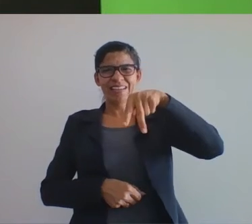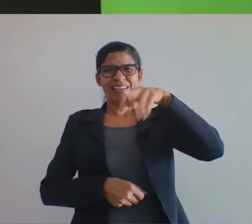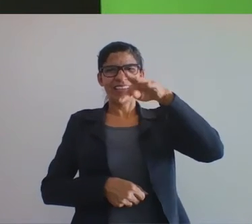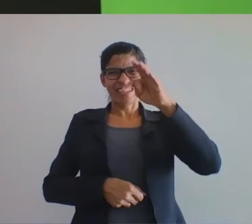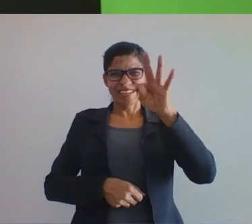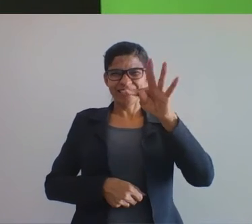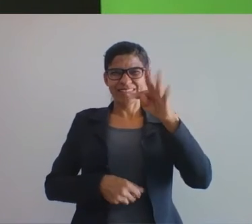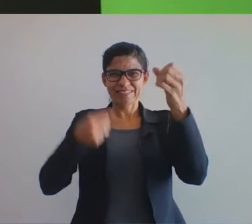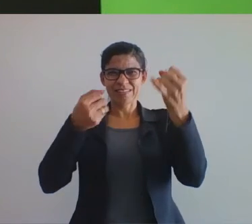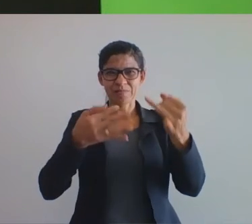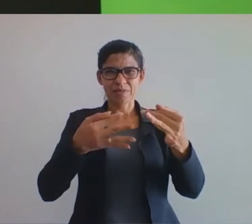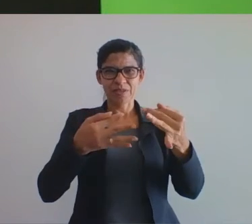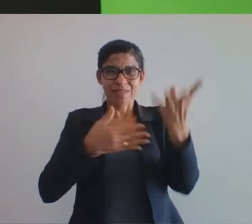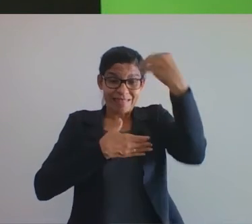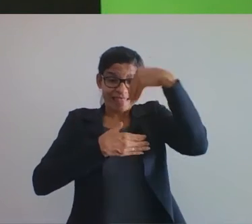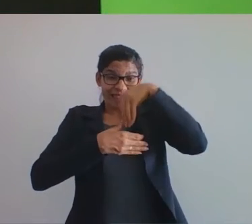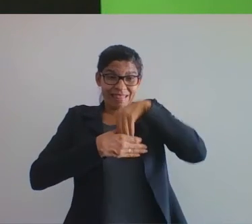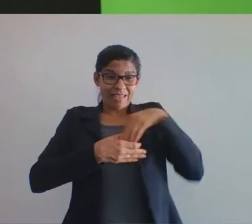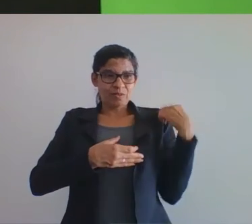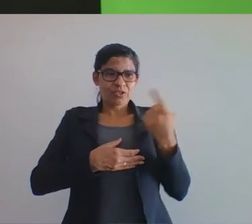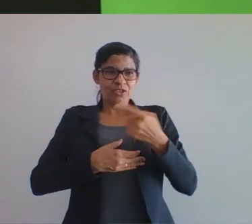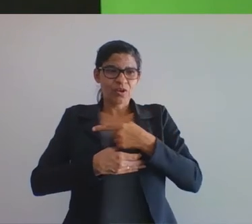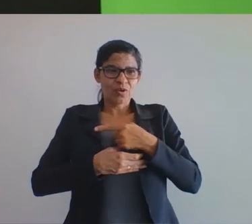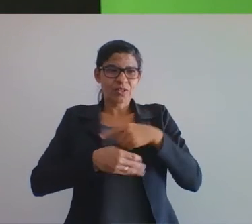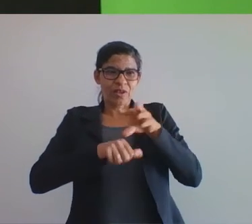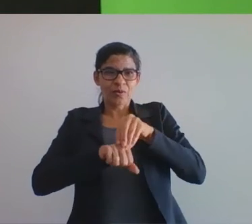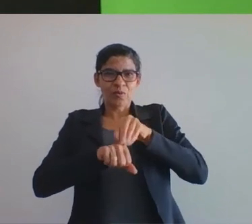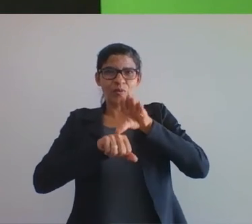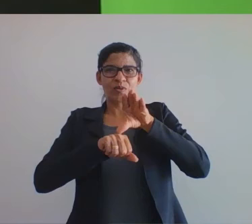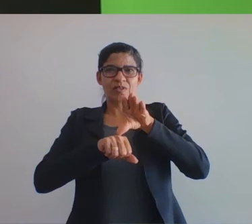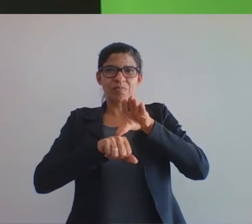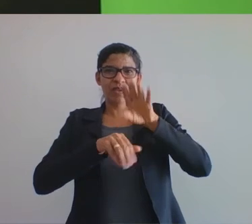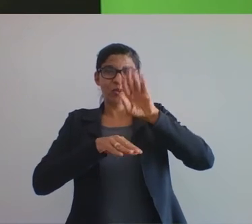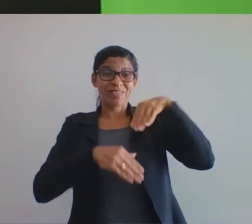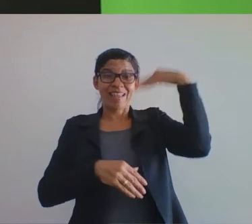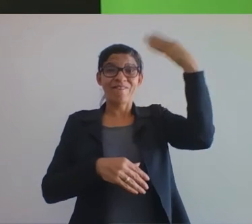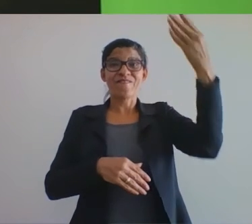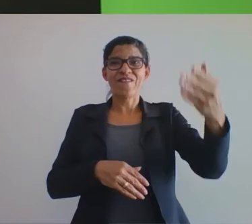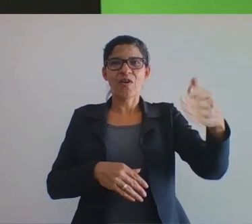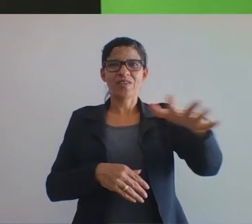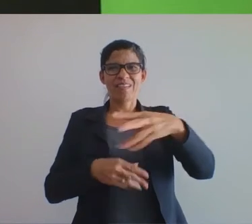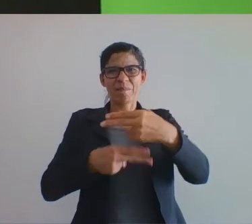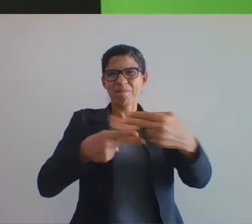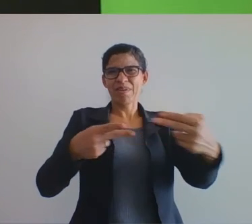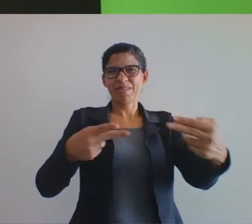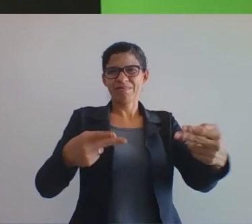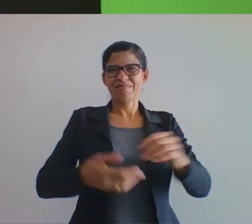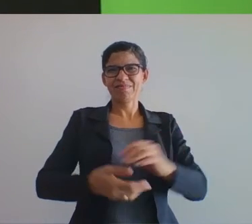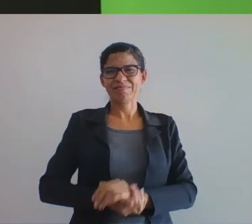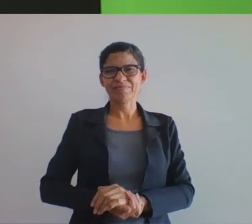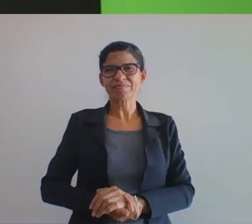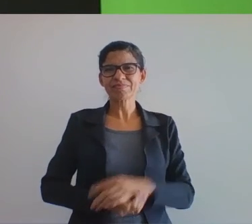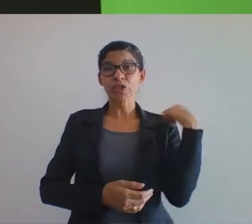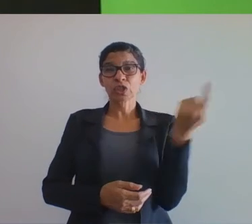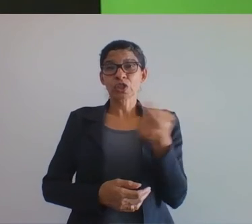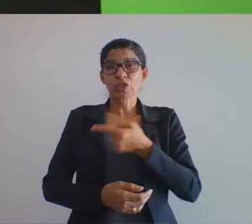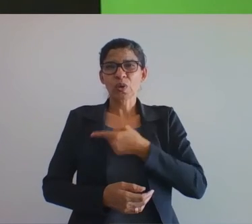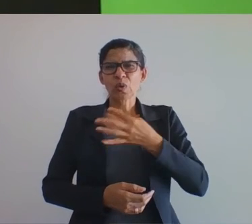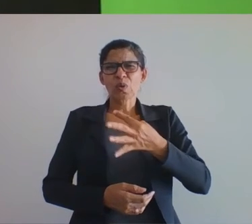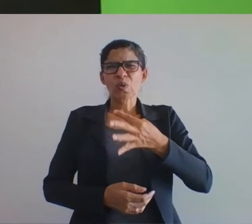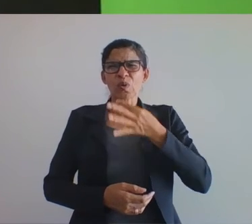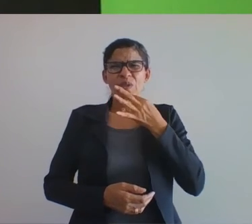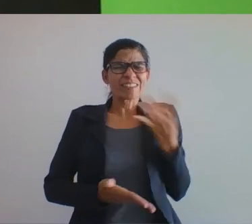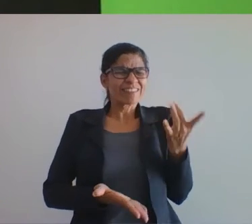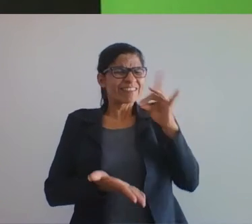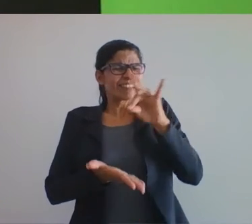do conhecimento e o que está fora seria a matéria. Ele coloca que para conhecermos de fato as coisas, precisamos